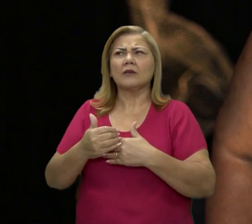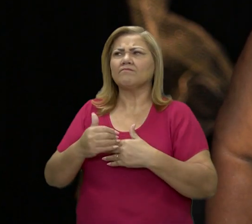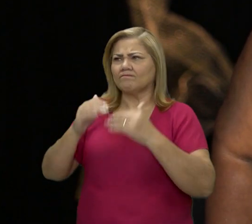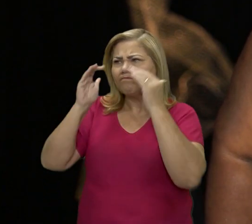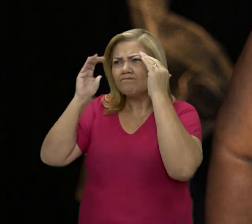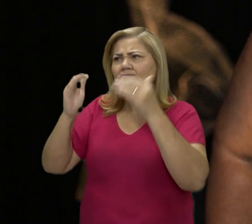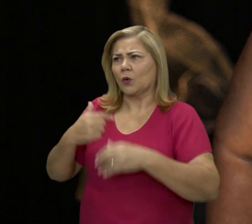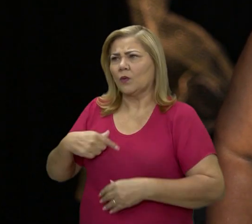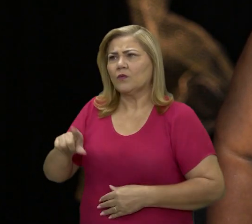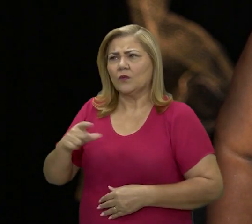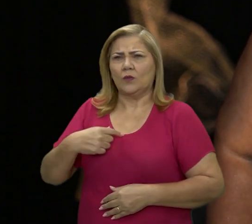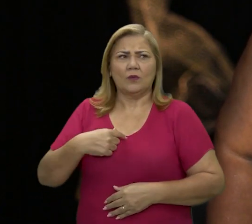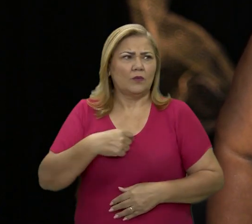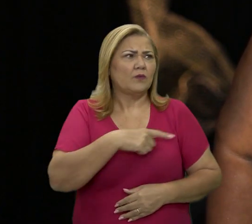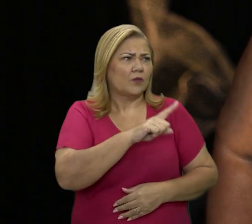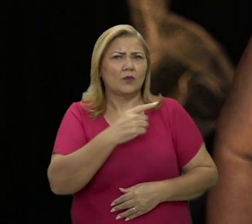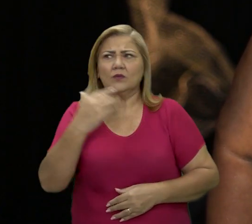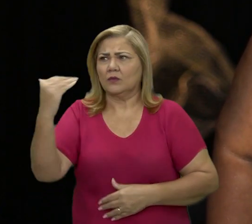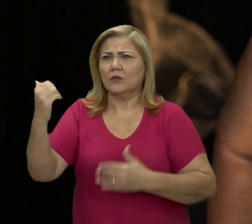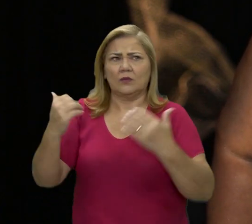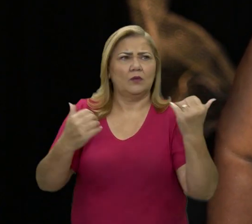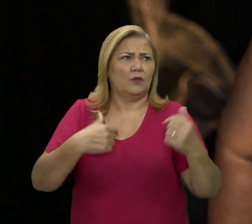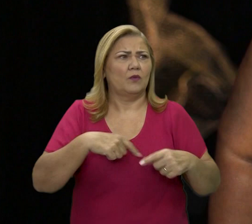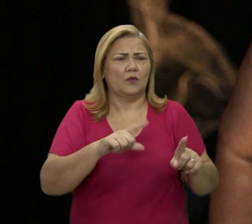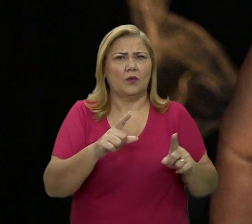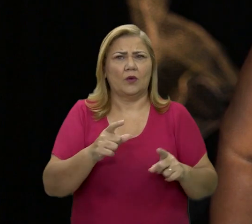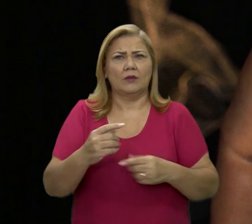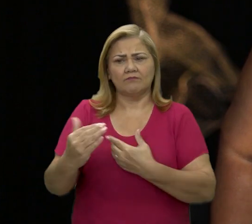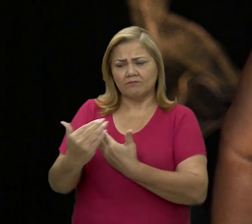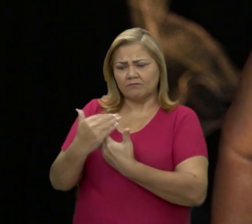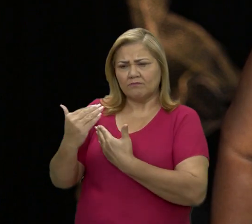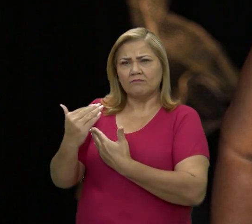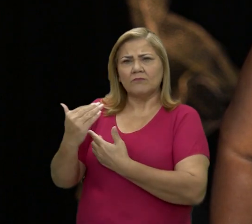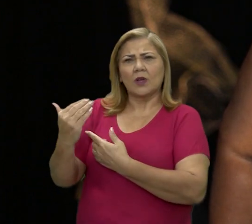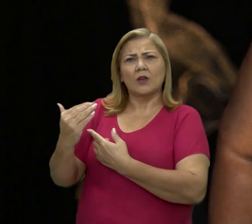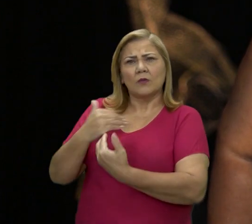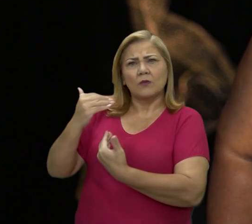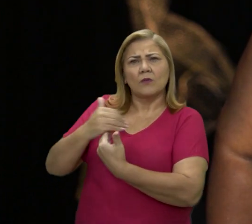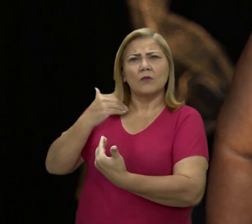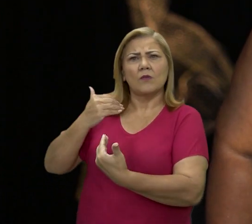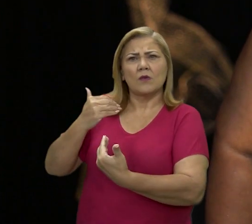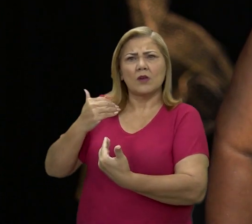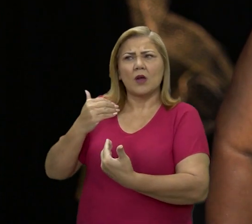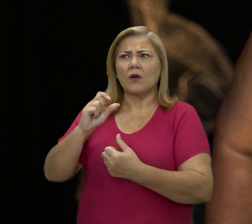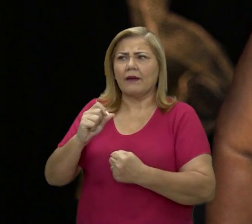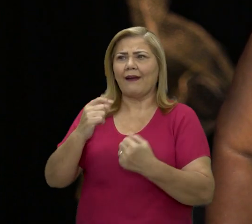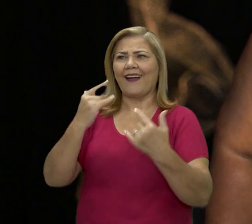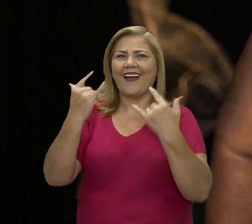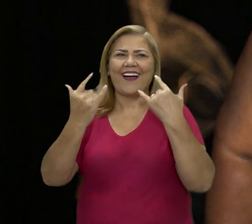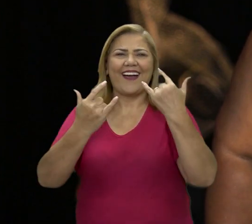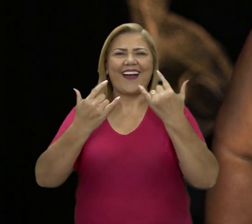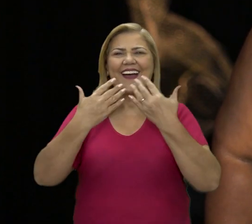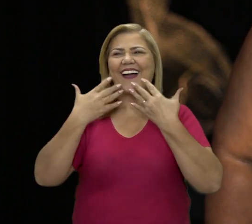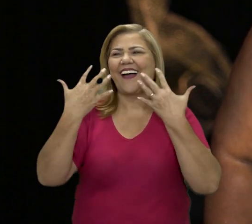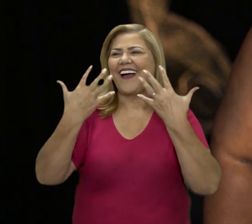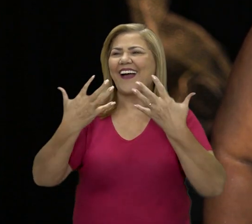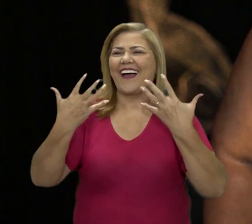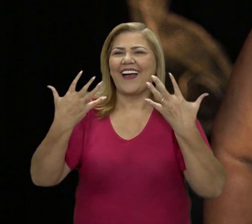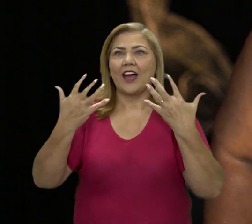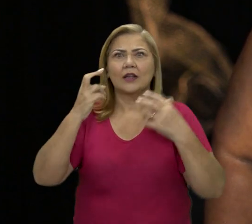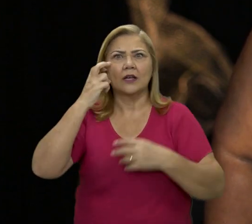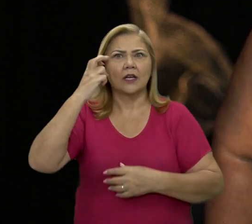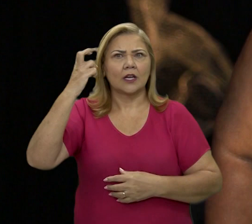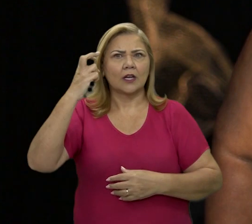tempo, sempre obediente. Eu fui criada para ser uma boa mocinha, aquela que seduz,